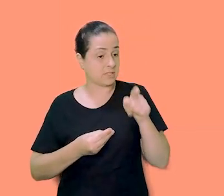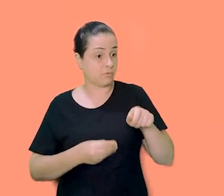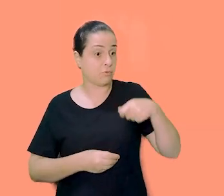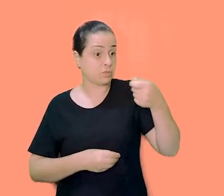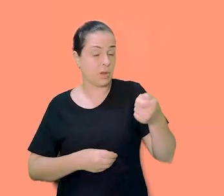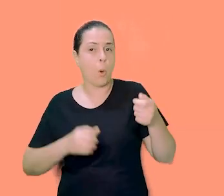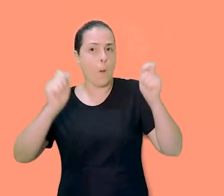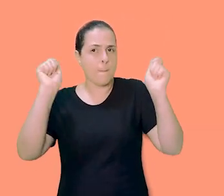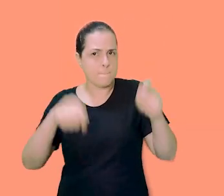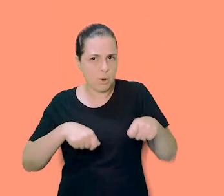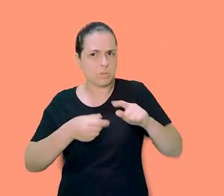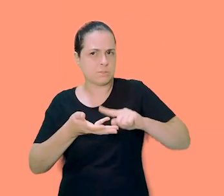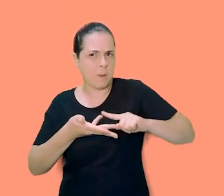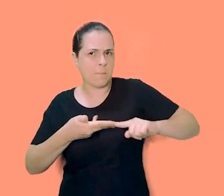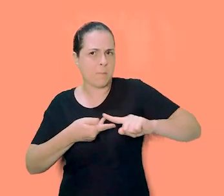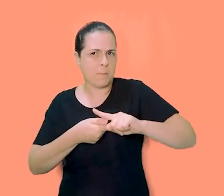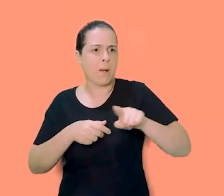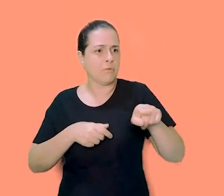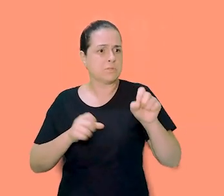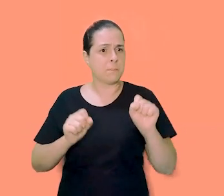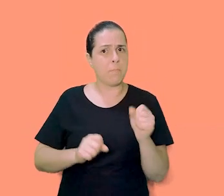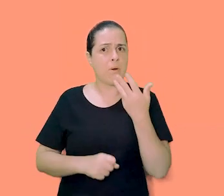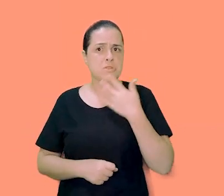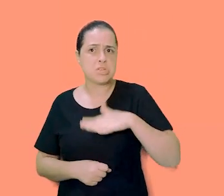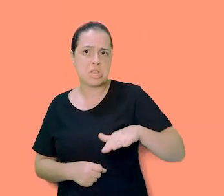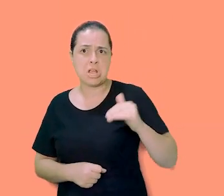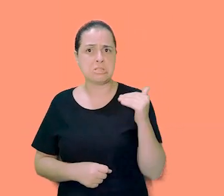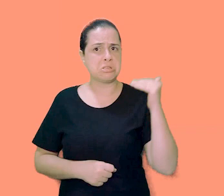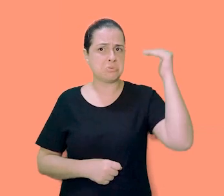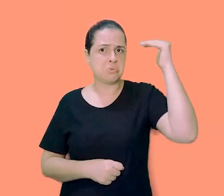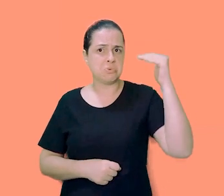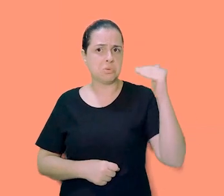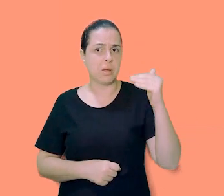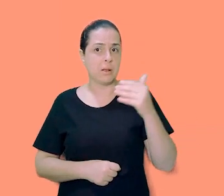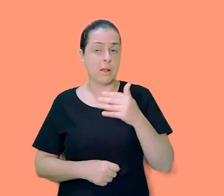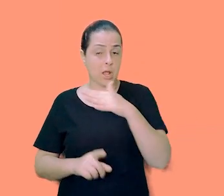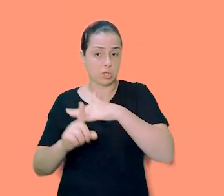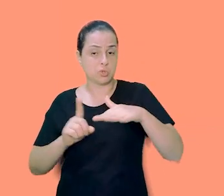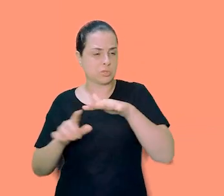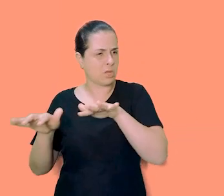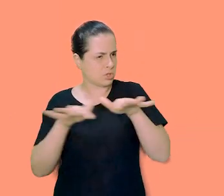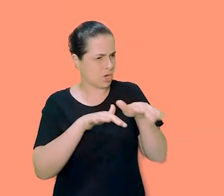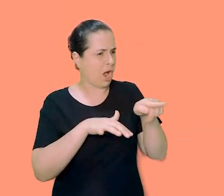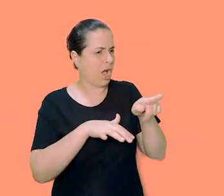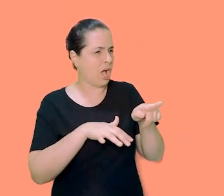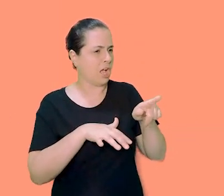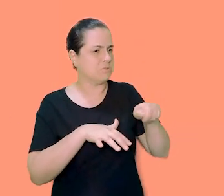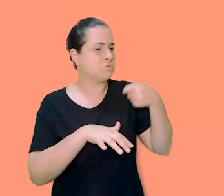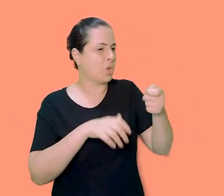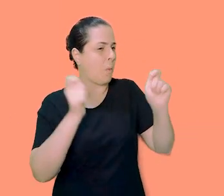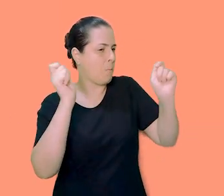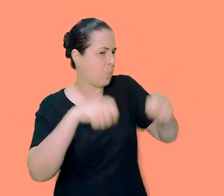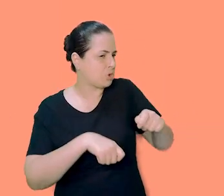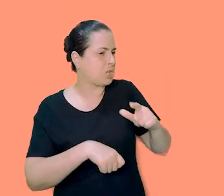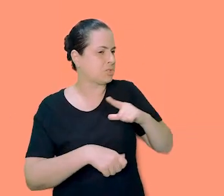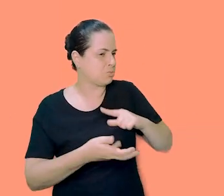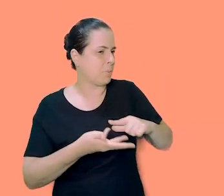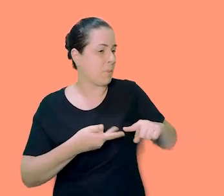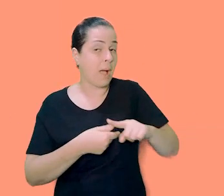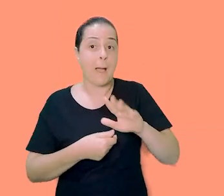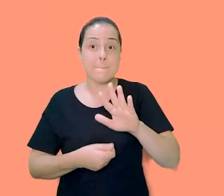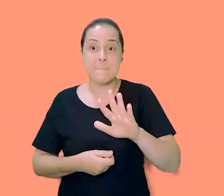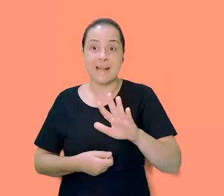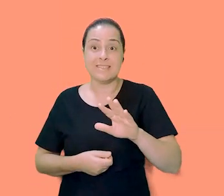potenciais. Você pode ser uma criança, você pode ser uma adulta, as pessoas te veem como uma pessoa com potenciais. Quando você se torna uma pessoa com